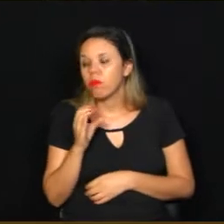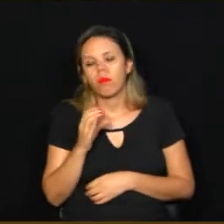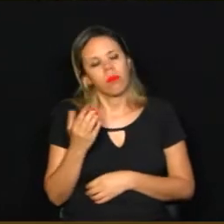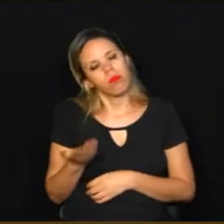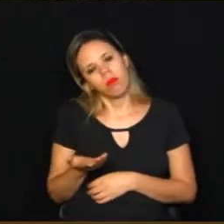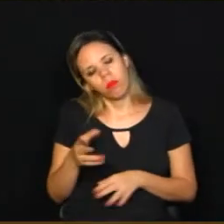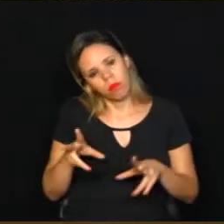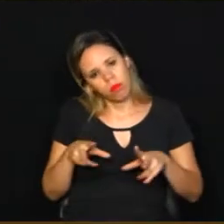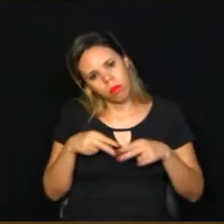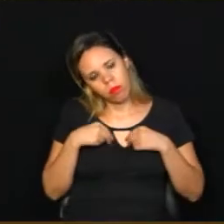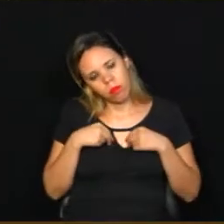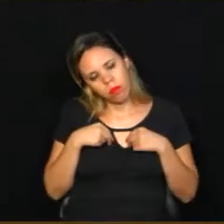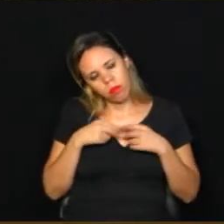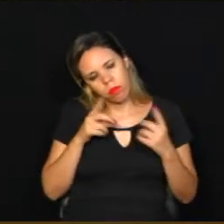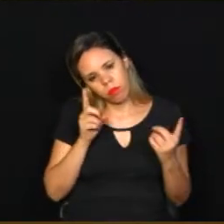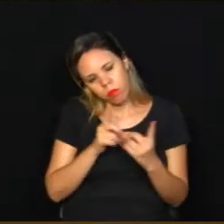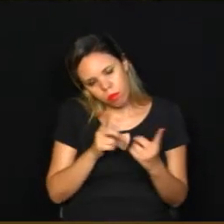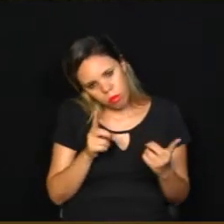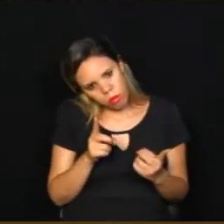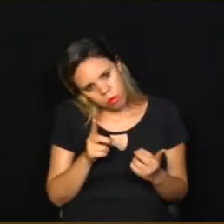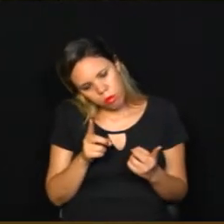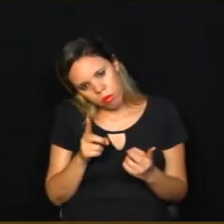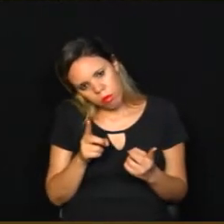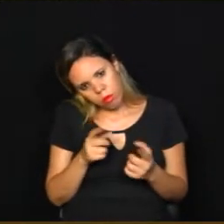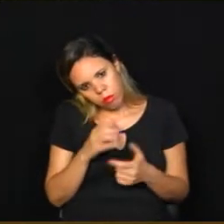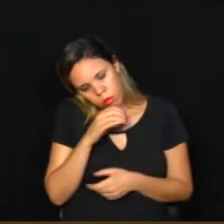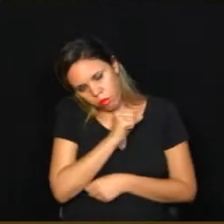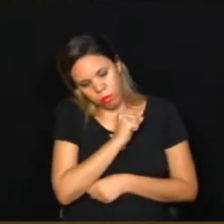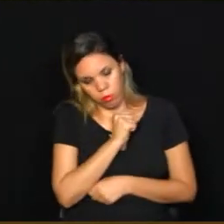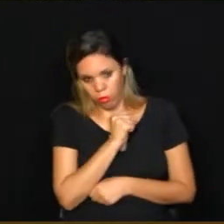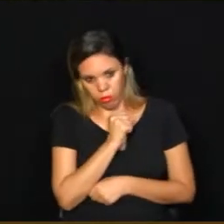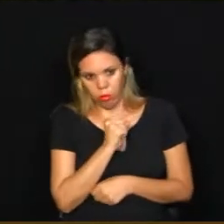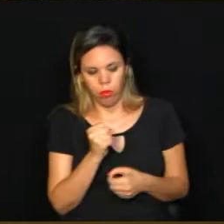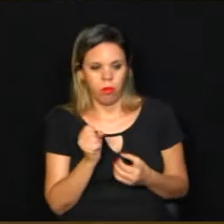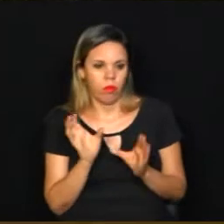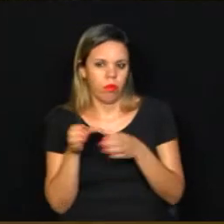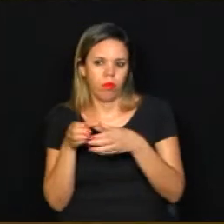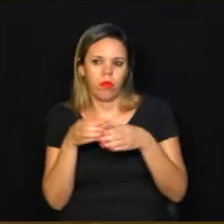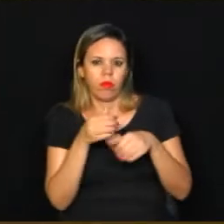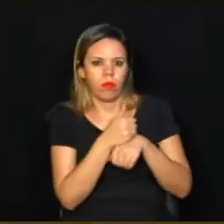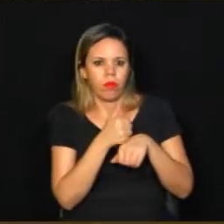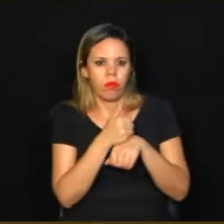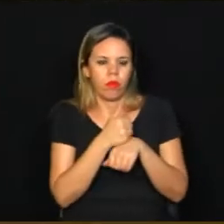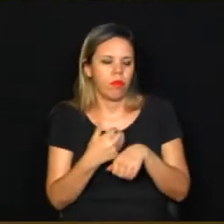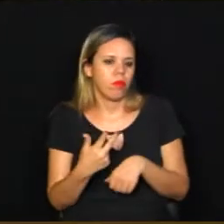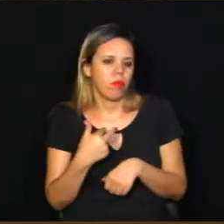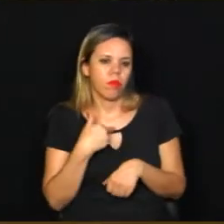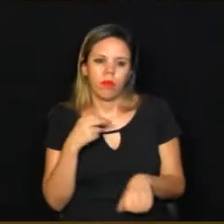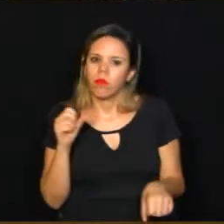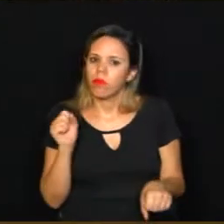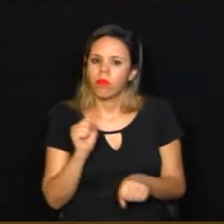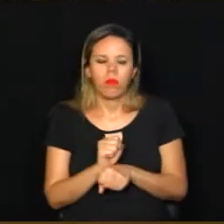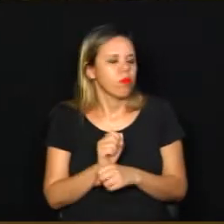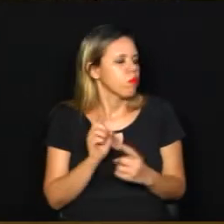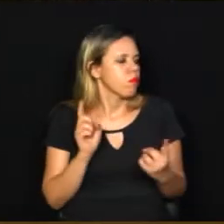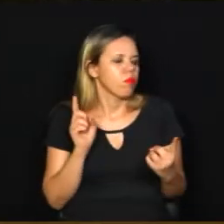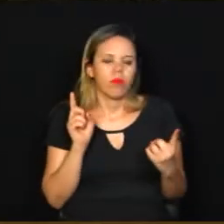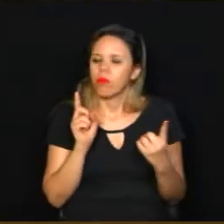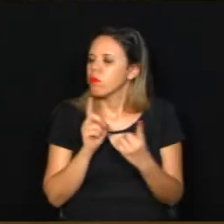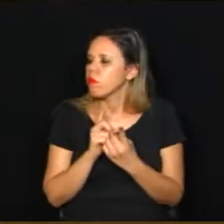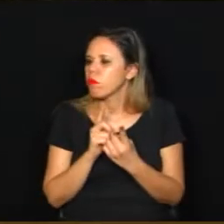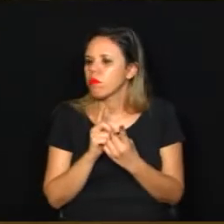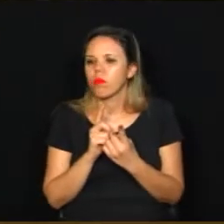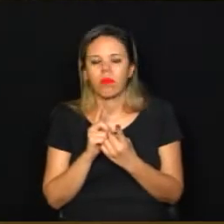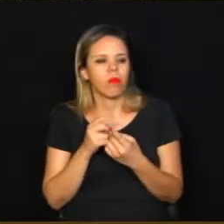que merecem um atendimento mais imediato dessas equipes, que não podem aguardar um atendimento,